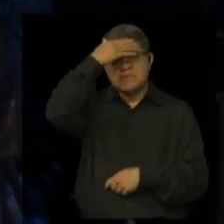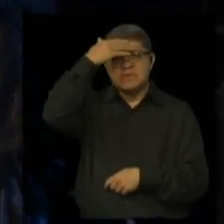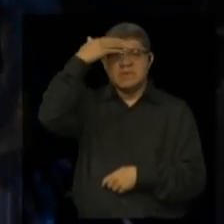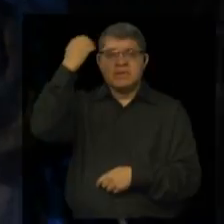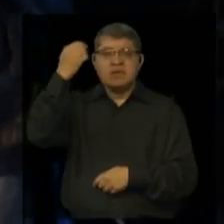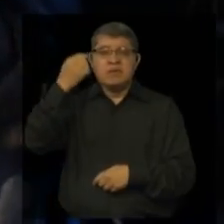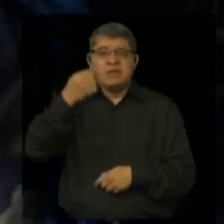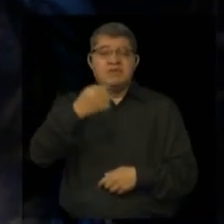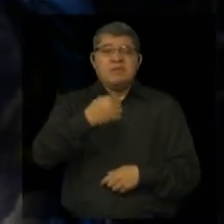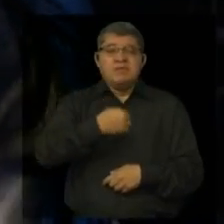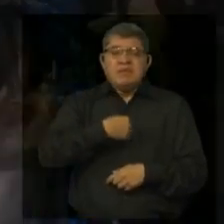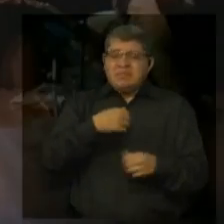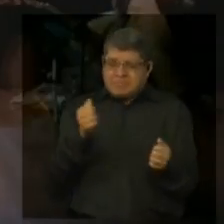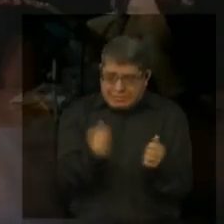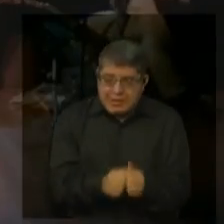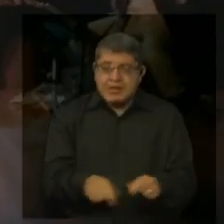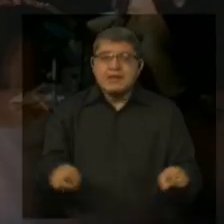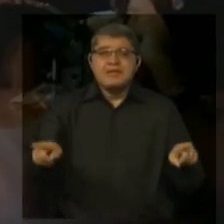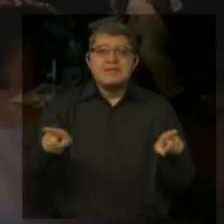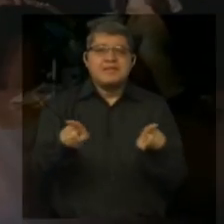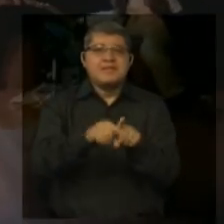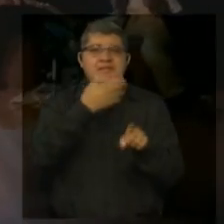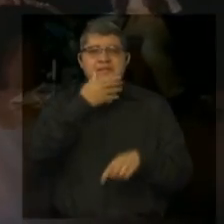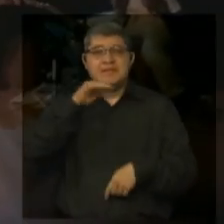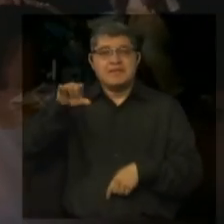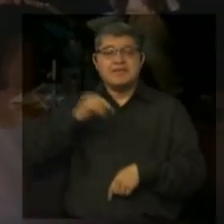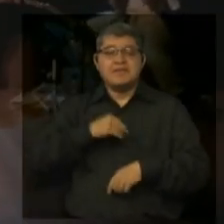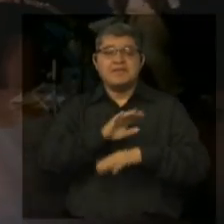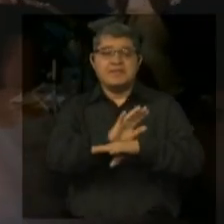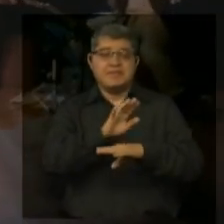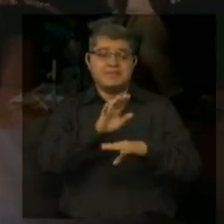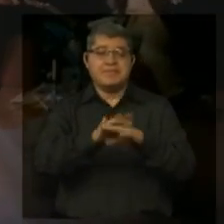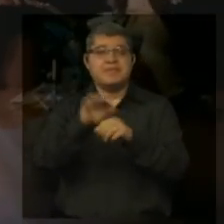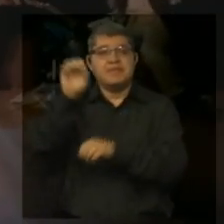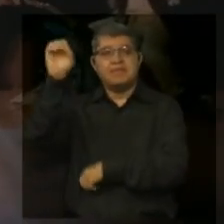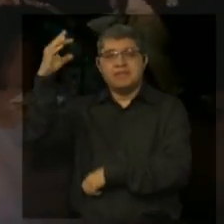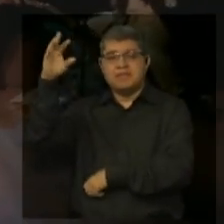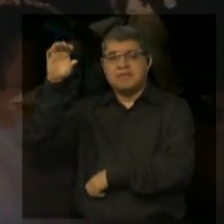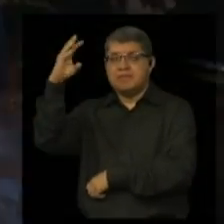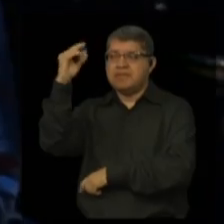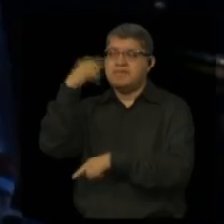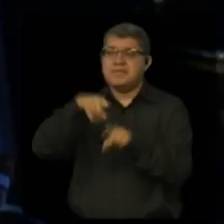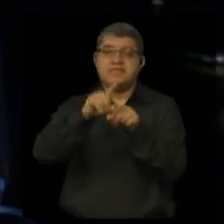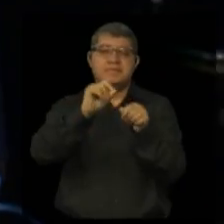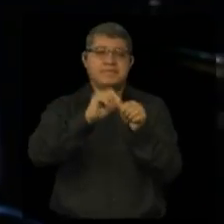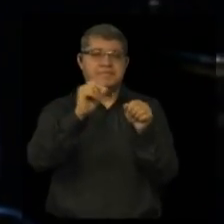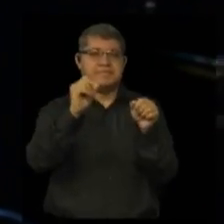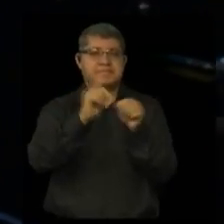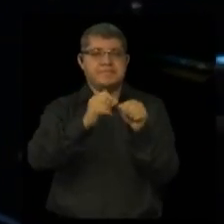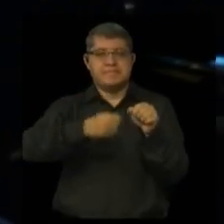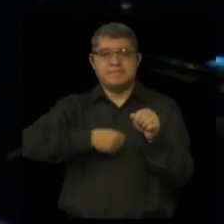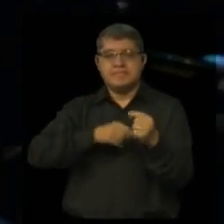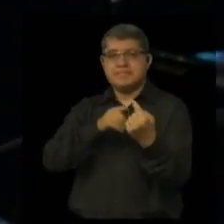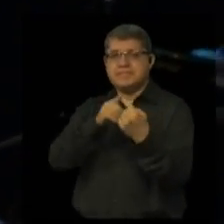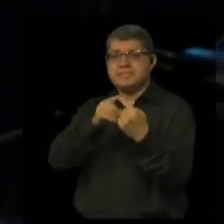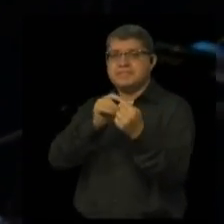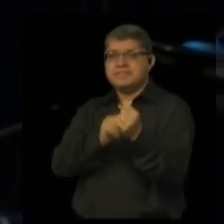esquecido de mim mesmo. O menino que ajudo no farol é quem me